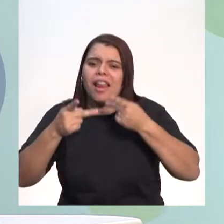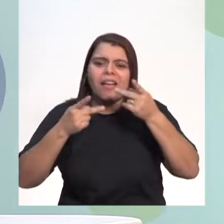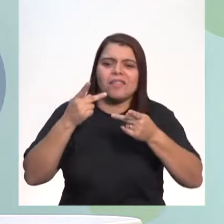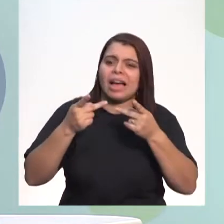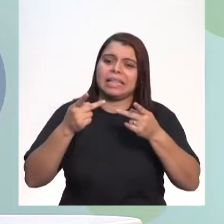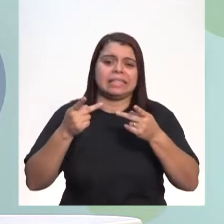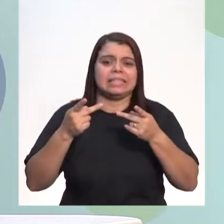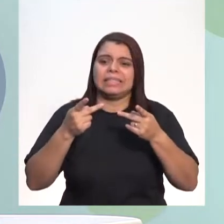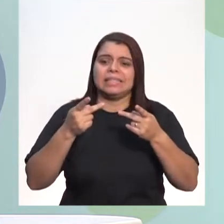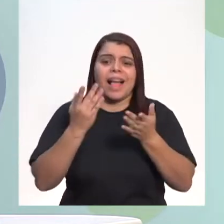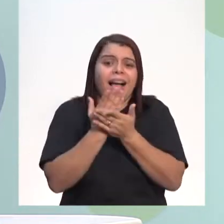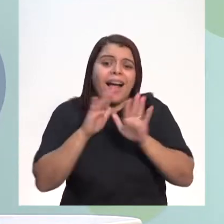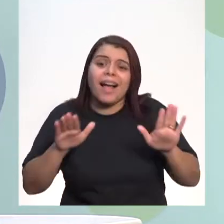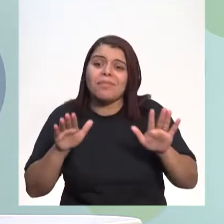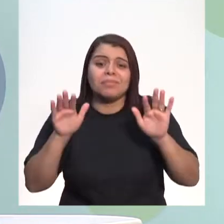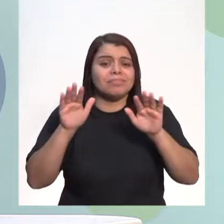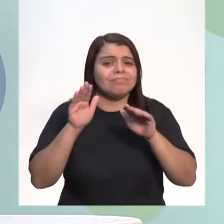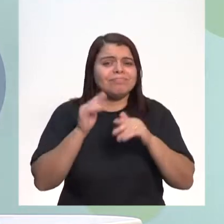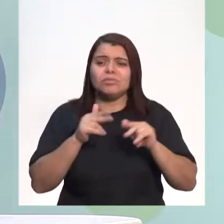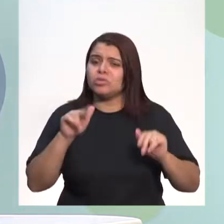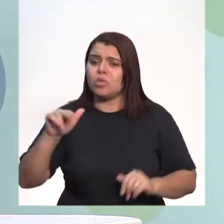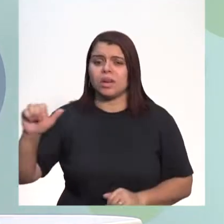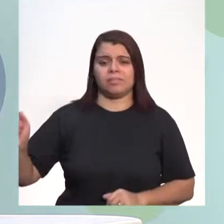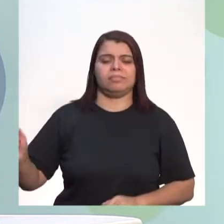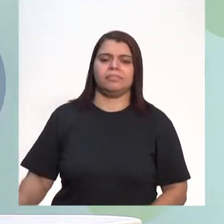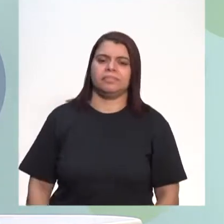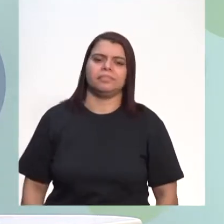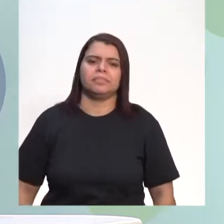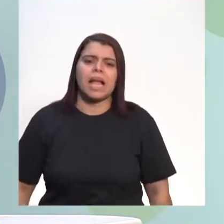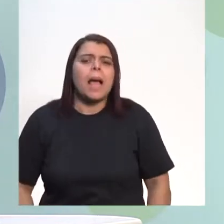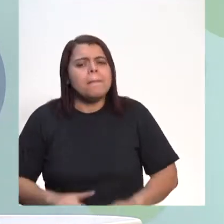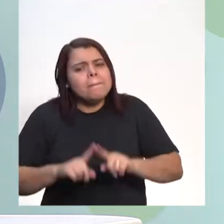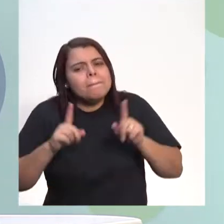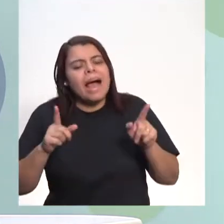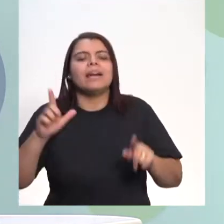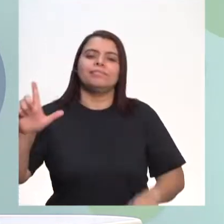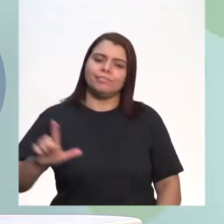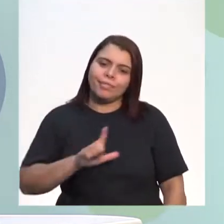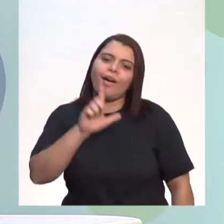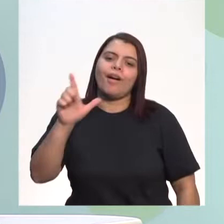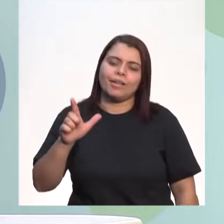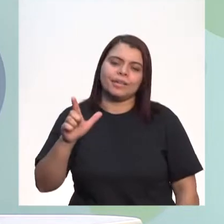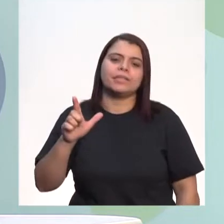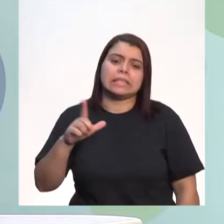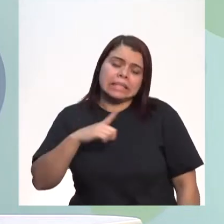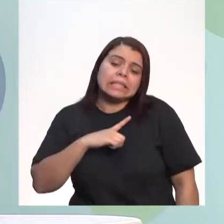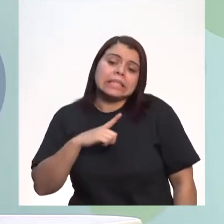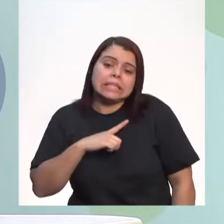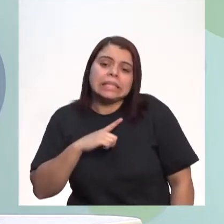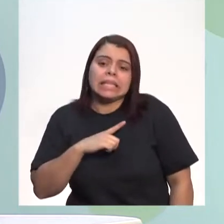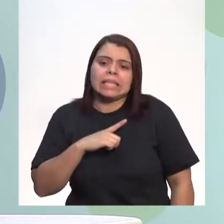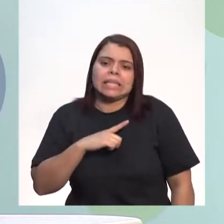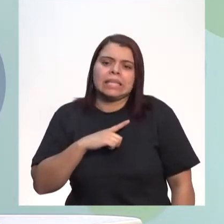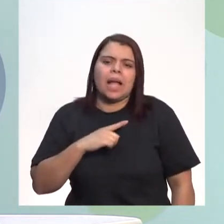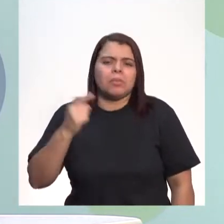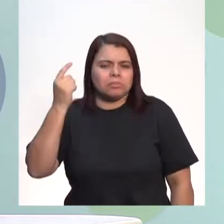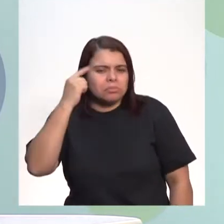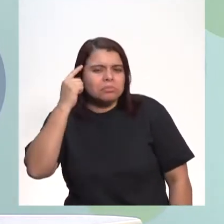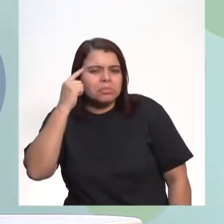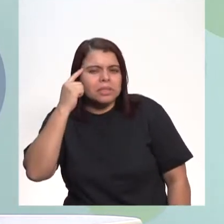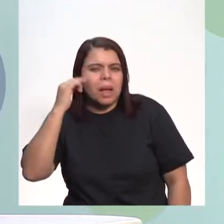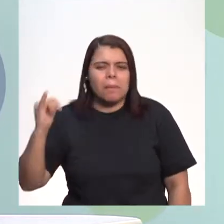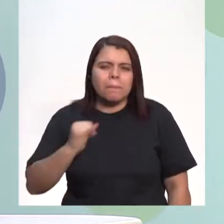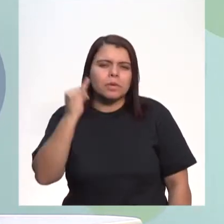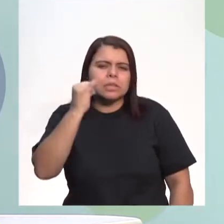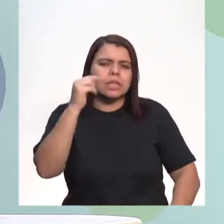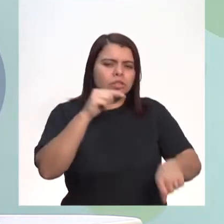conta de fechar tudo, né? Mas, lógico que isso traz uma preocupação de gestão de tempo aí, mas, por outro lado, é um material